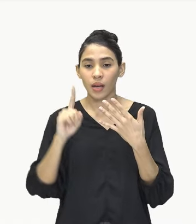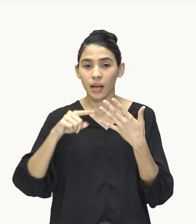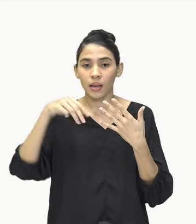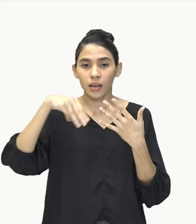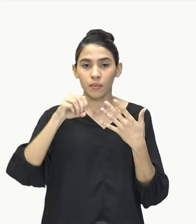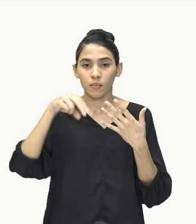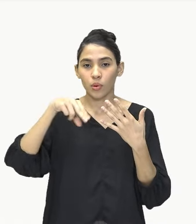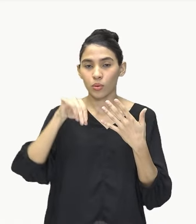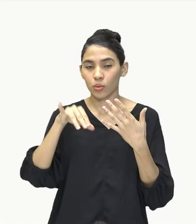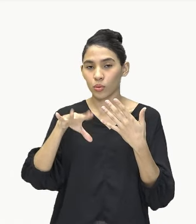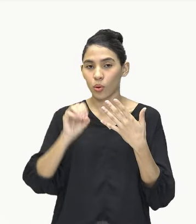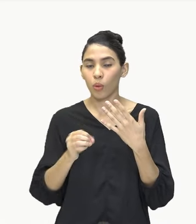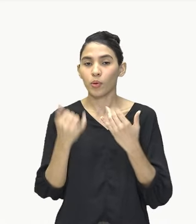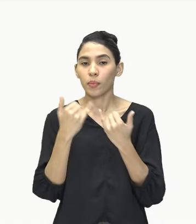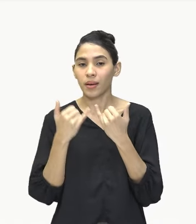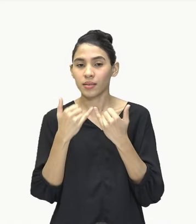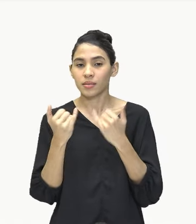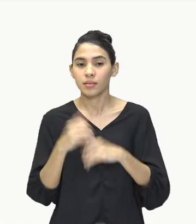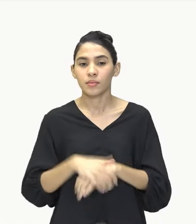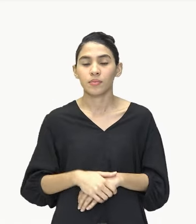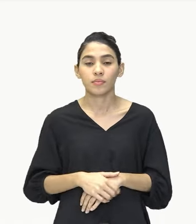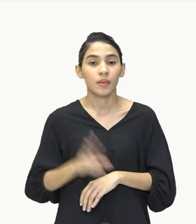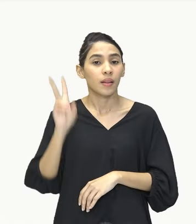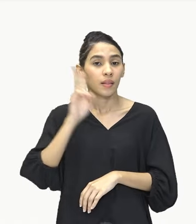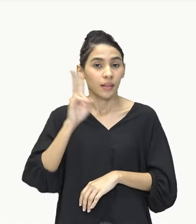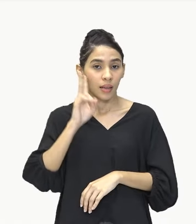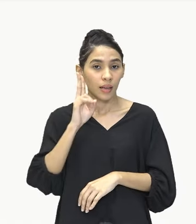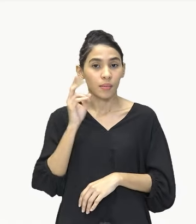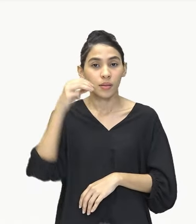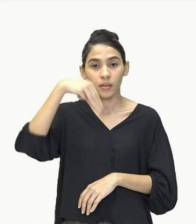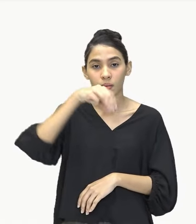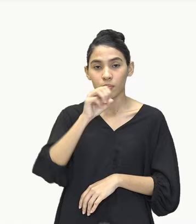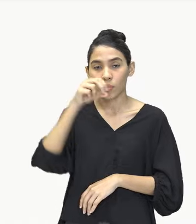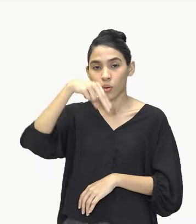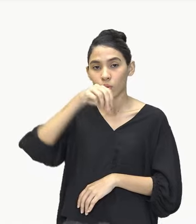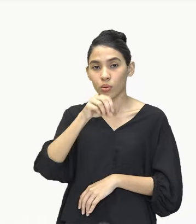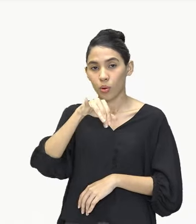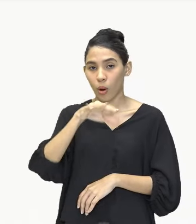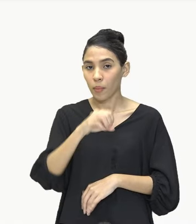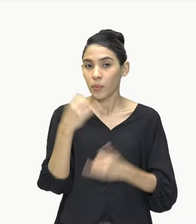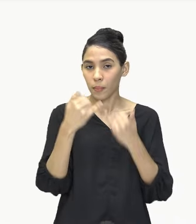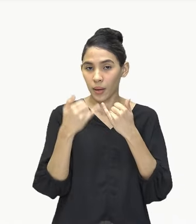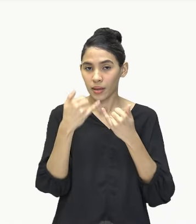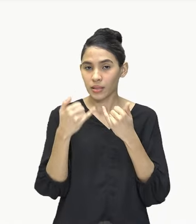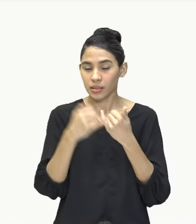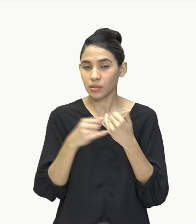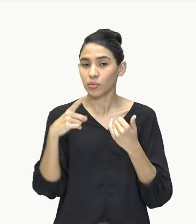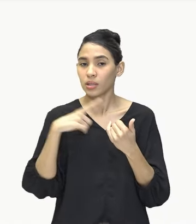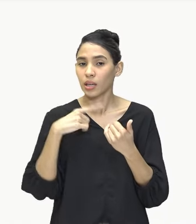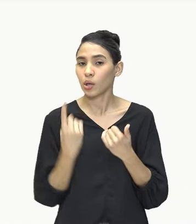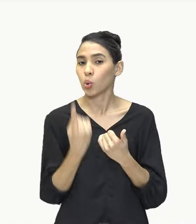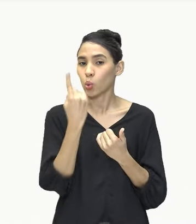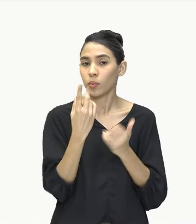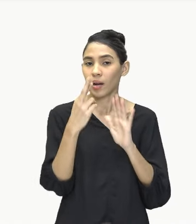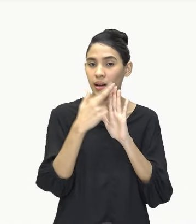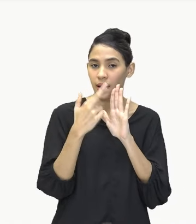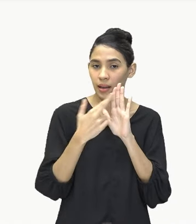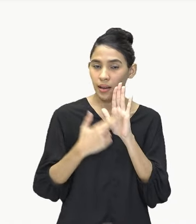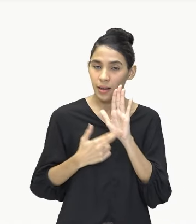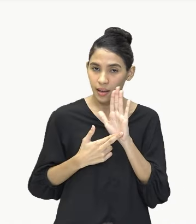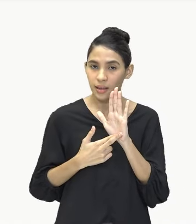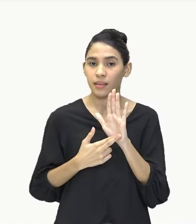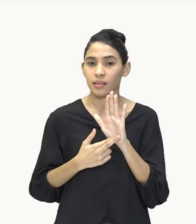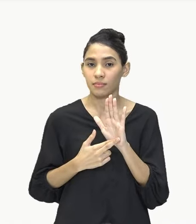monômios semelhantes. Lembre que para eles serem semelhantes, há uma regra, há uma